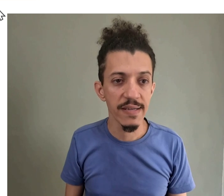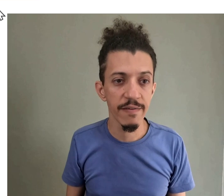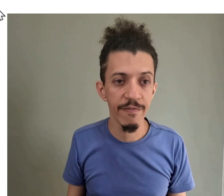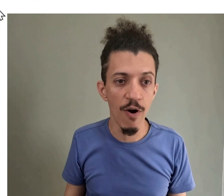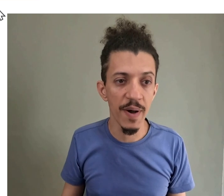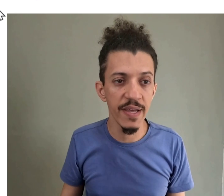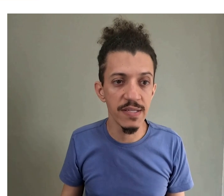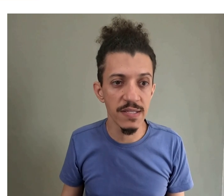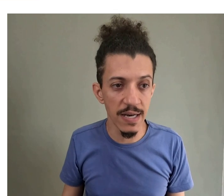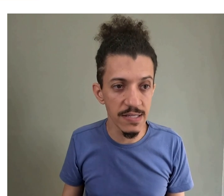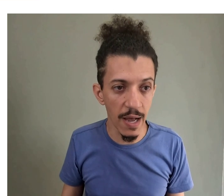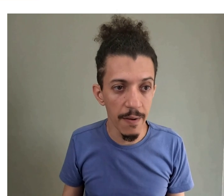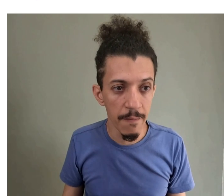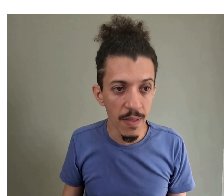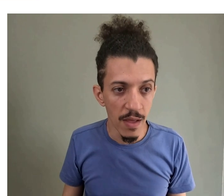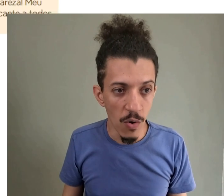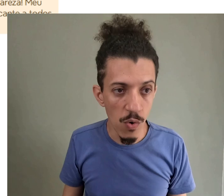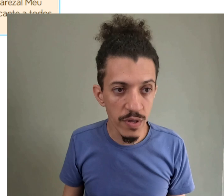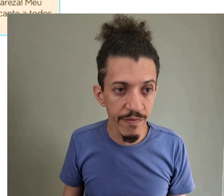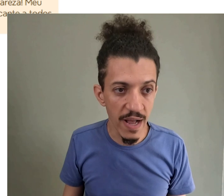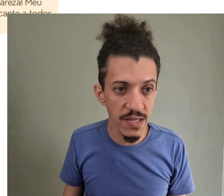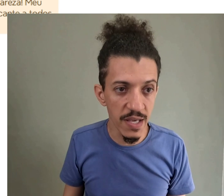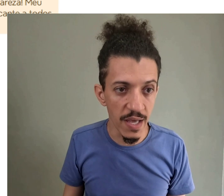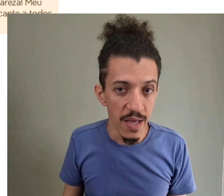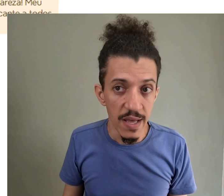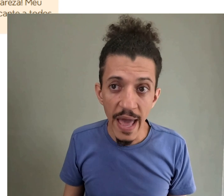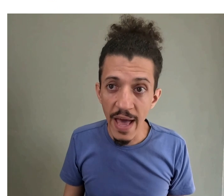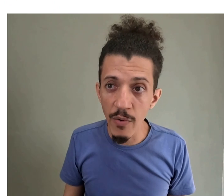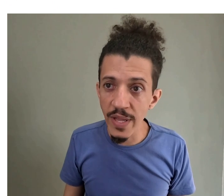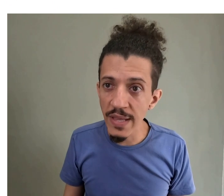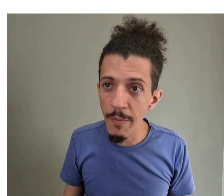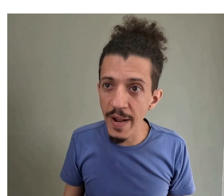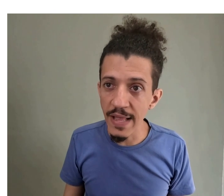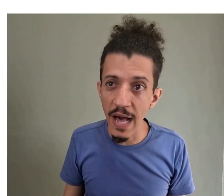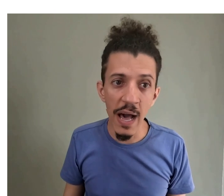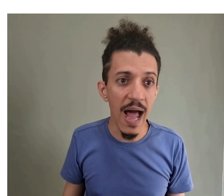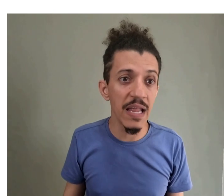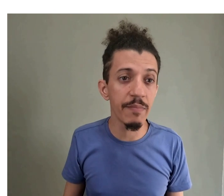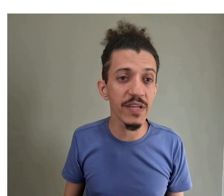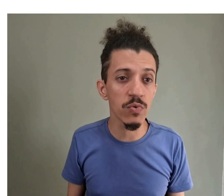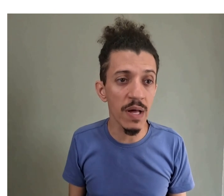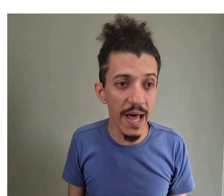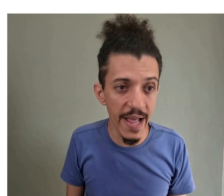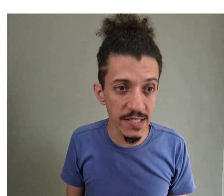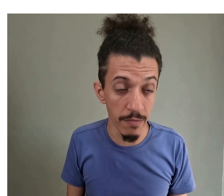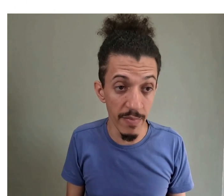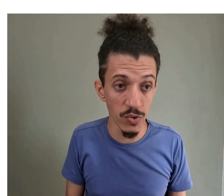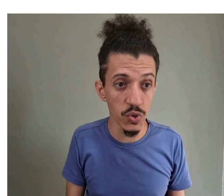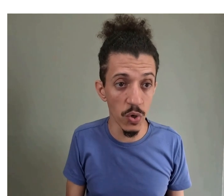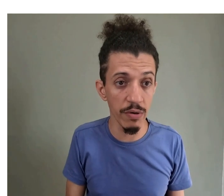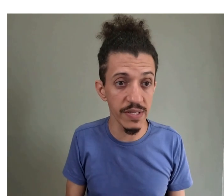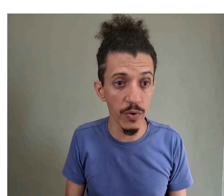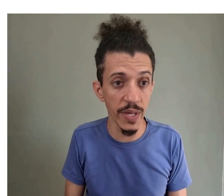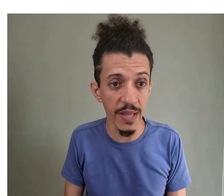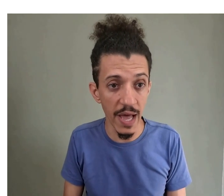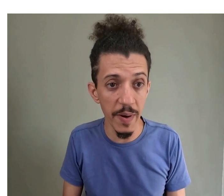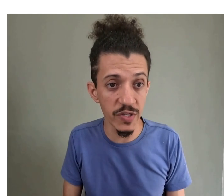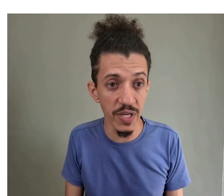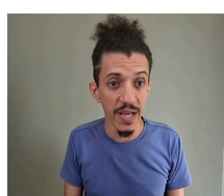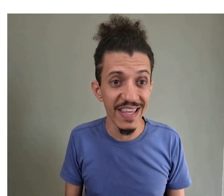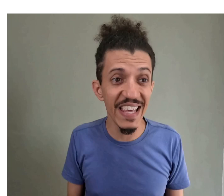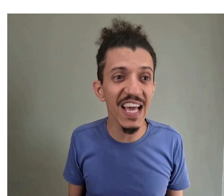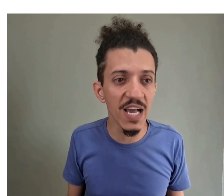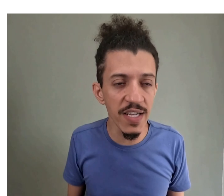É essa forma aqui de sinalizar. Outra frase aqui. Quero interpretar a Libras com clareza. Meu sonho é ser um